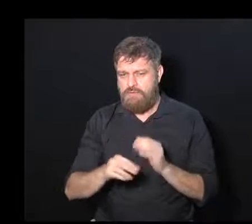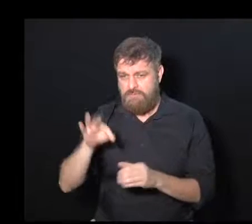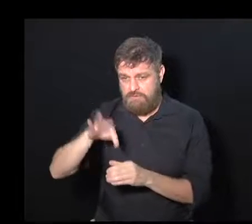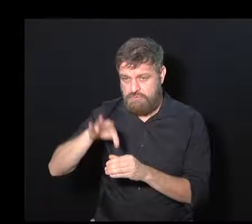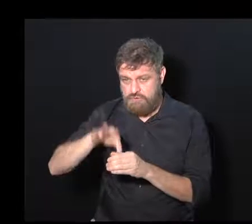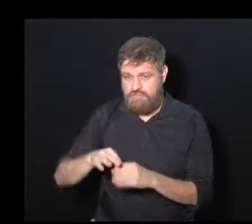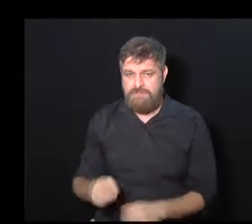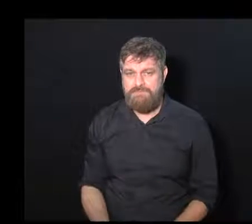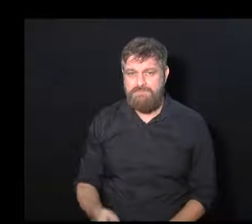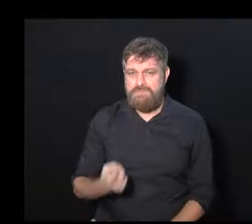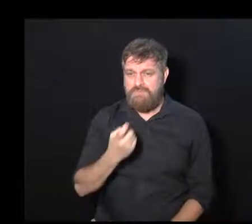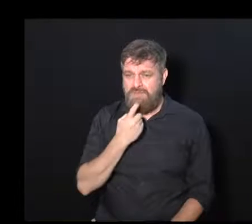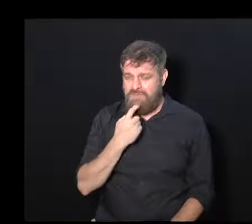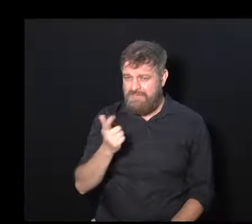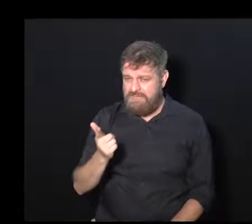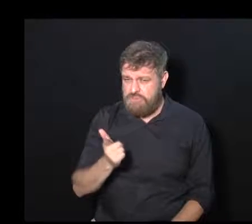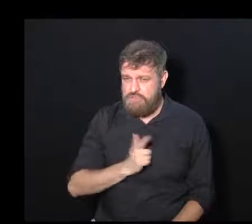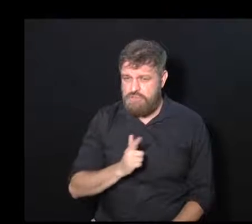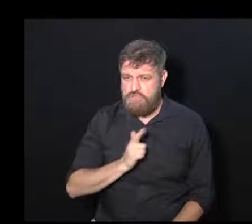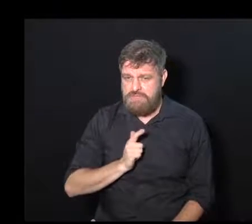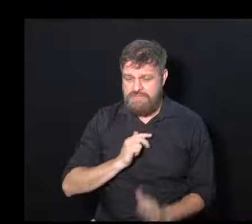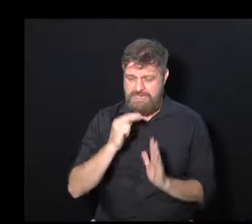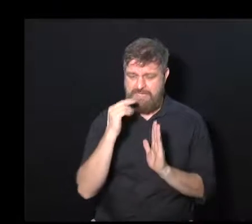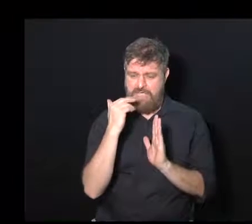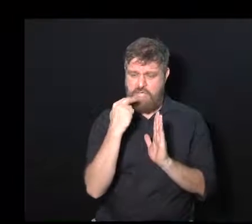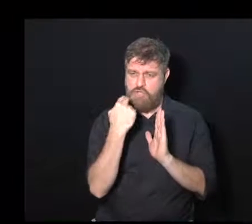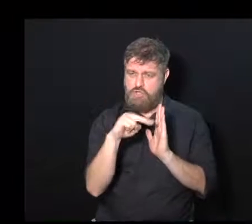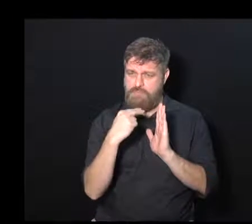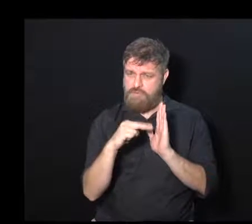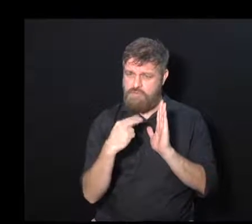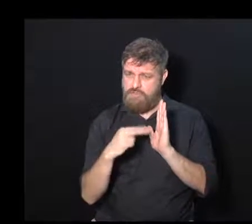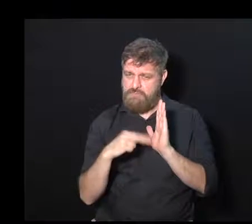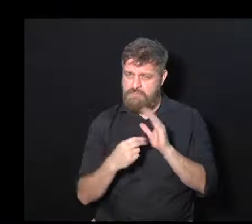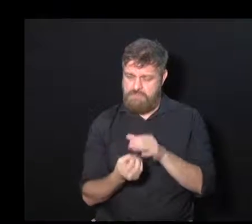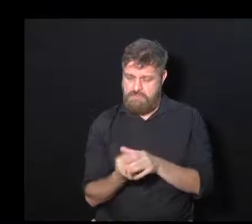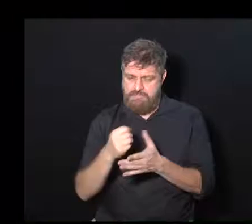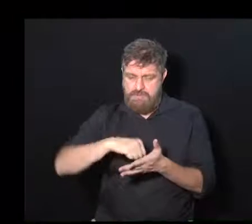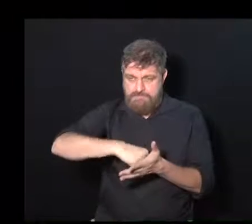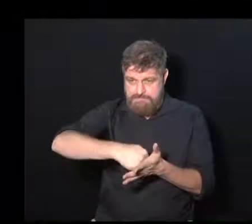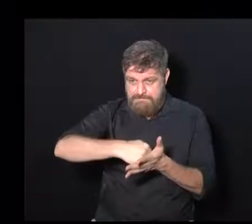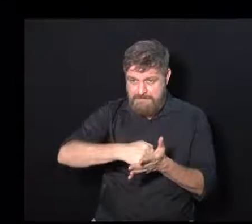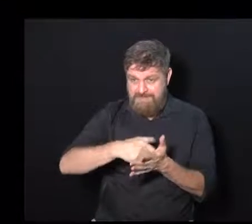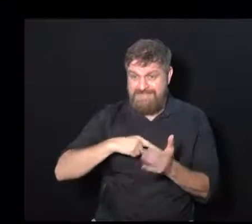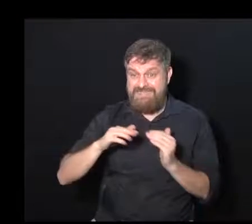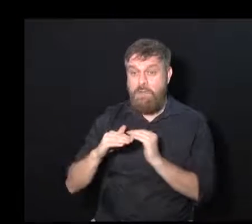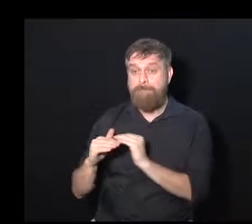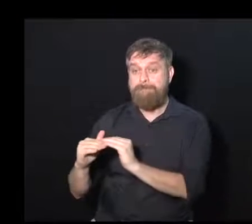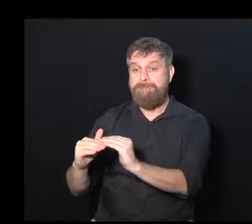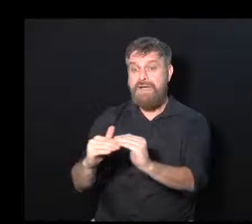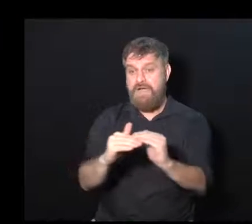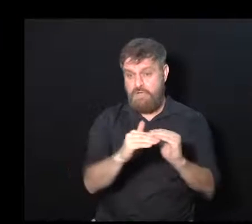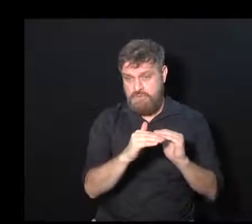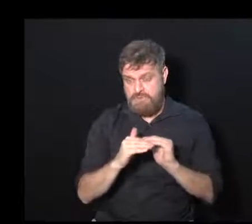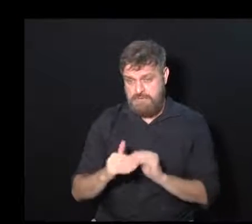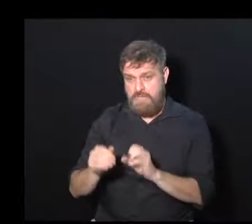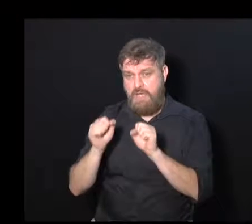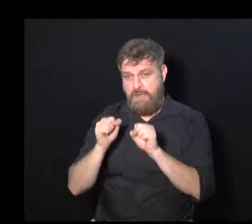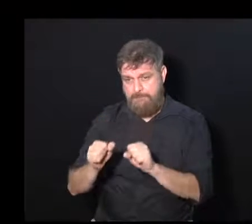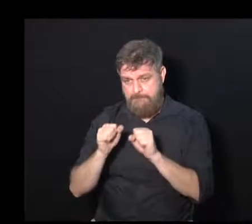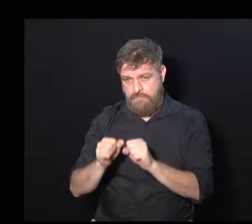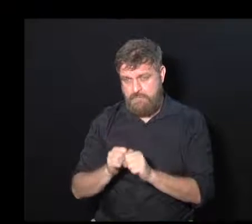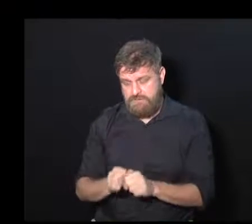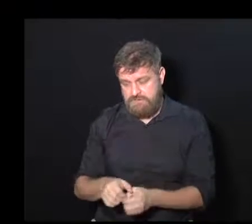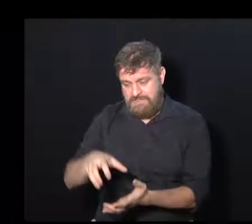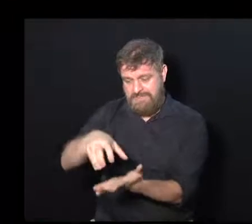de Campinas, a gente tem essa lista de fitoterápicos que são padronizados para serem entregues